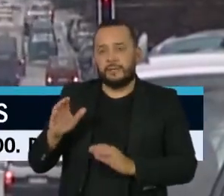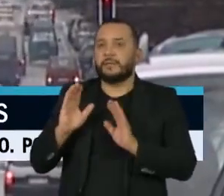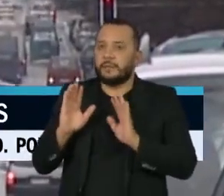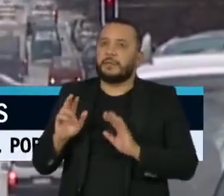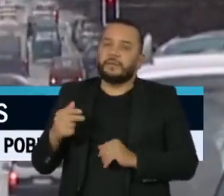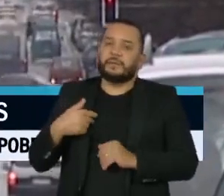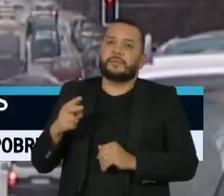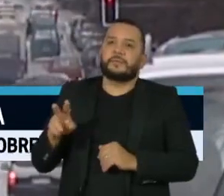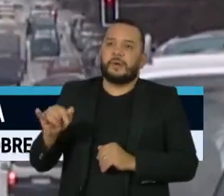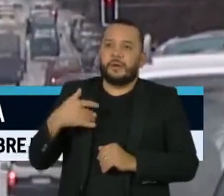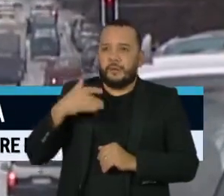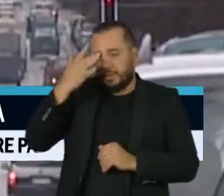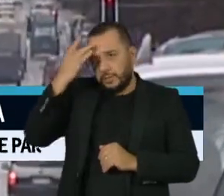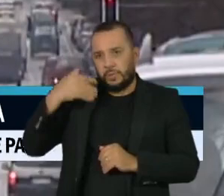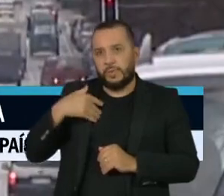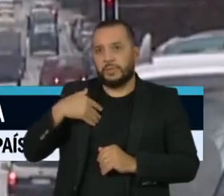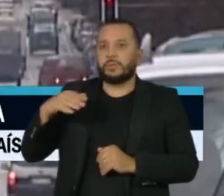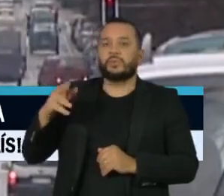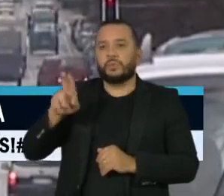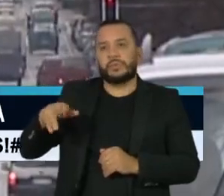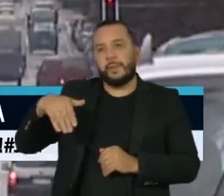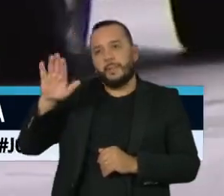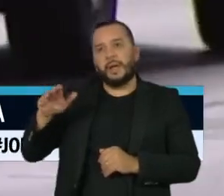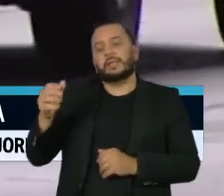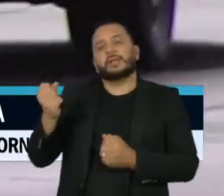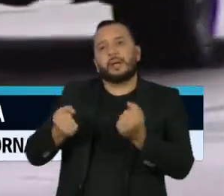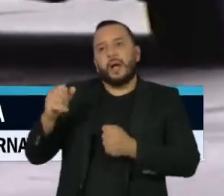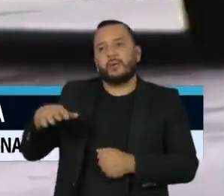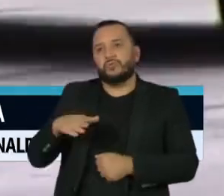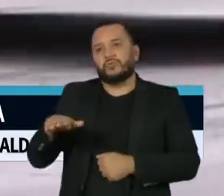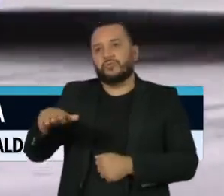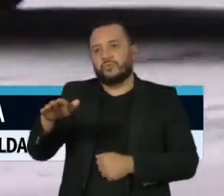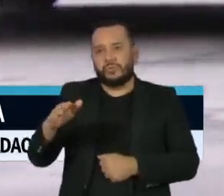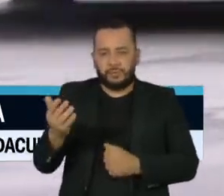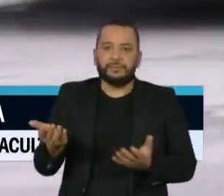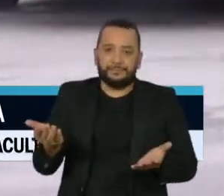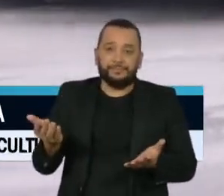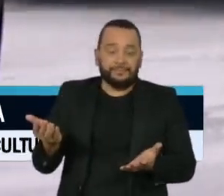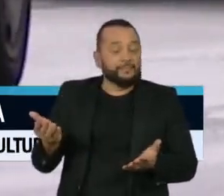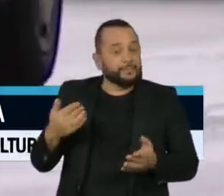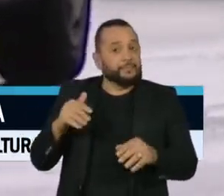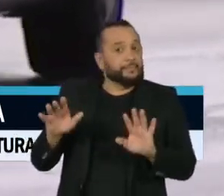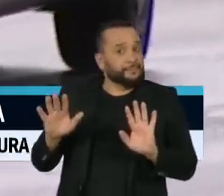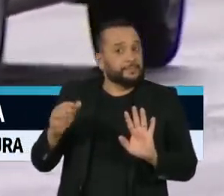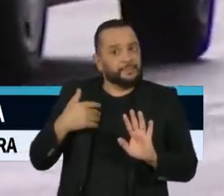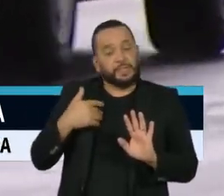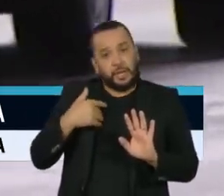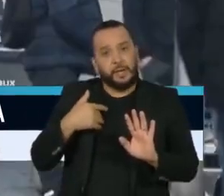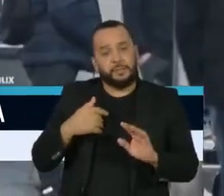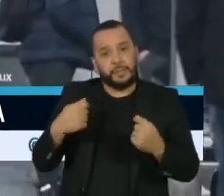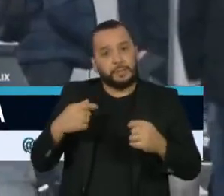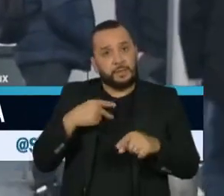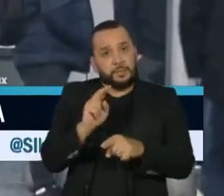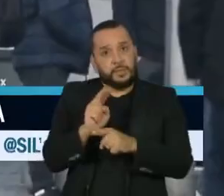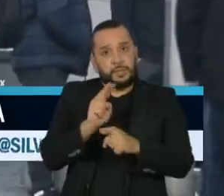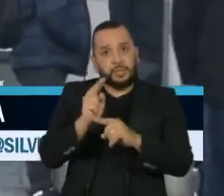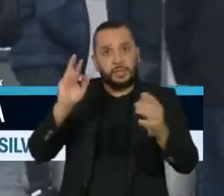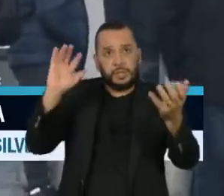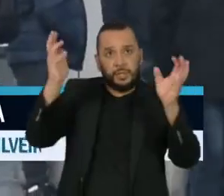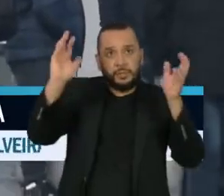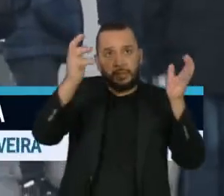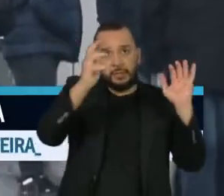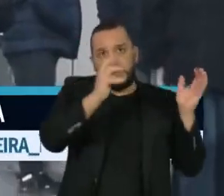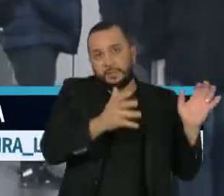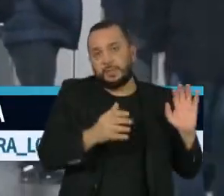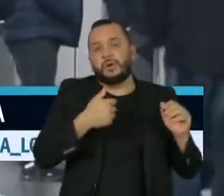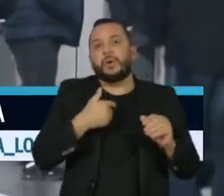anulando o impacto positivo do bilhete único na luta contra a mudança climática o governo vai subsidiar o desconto nas